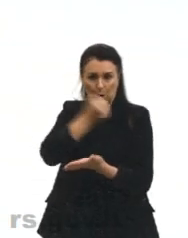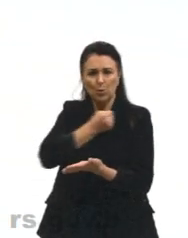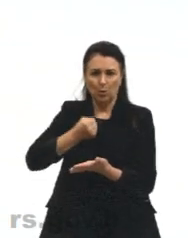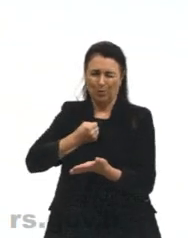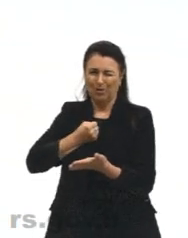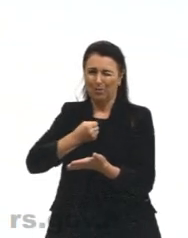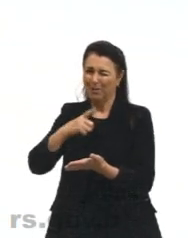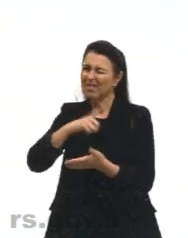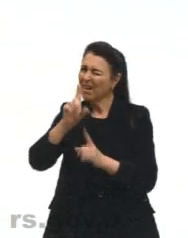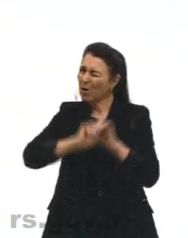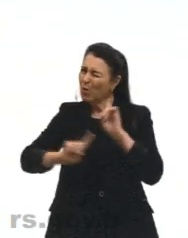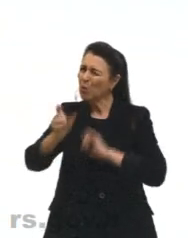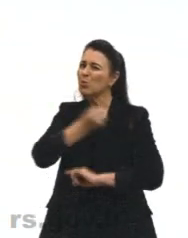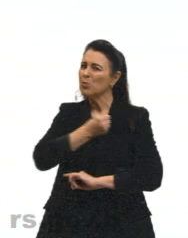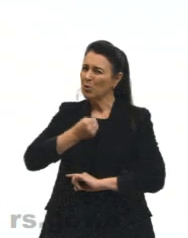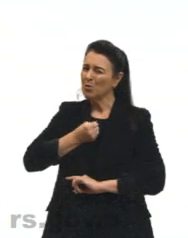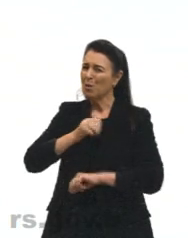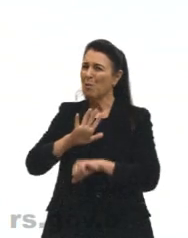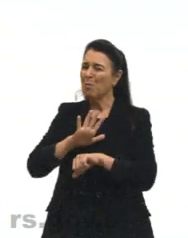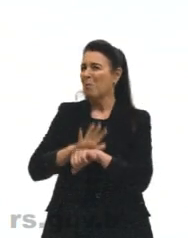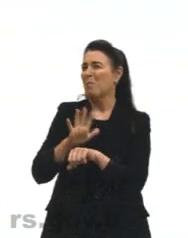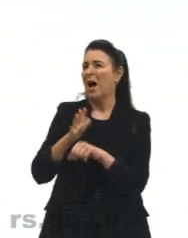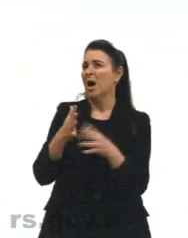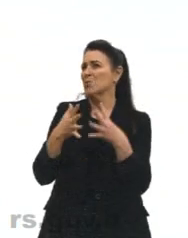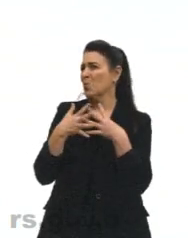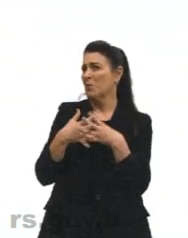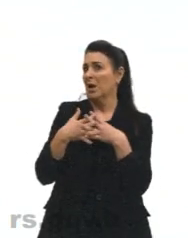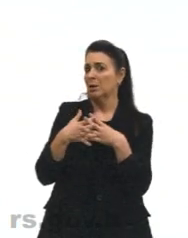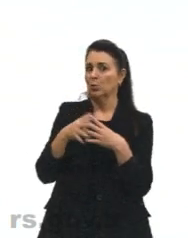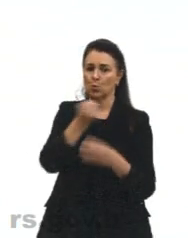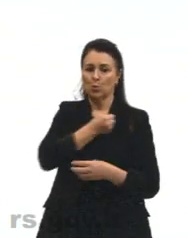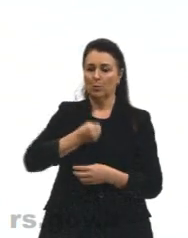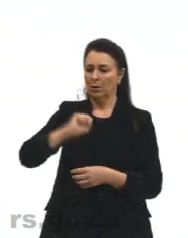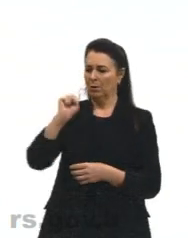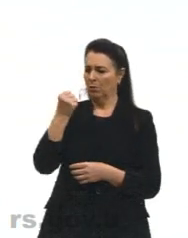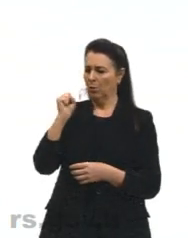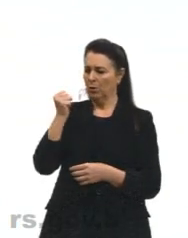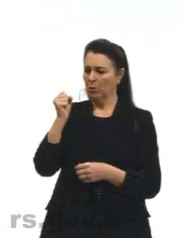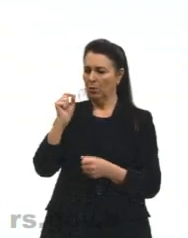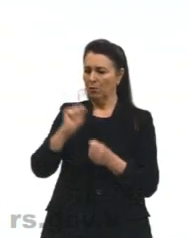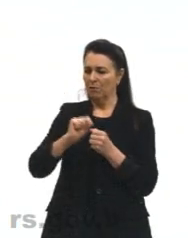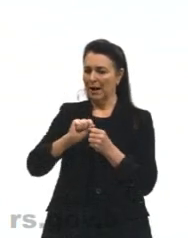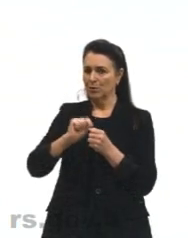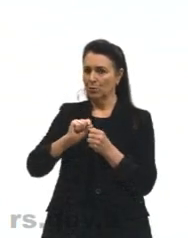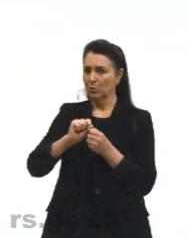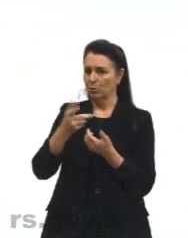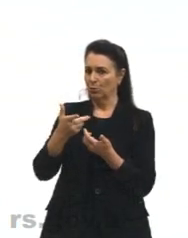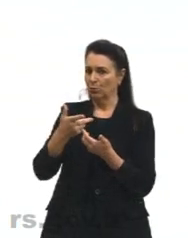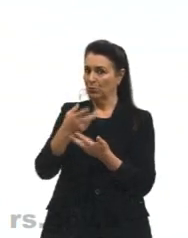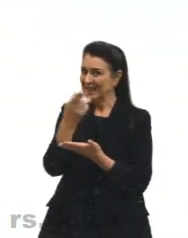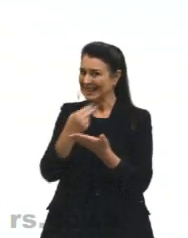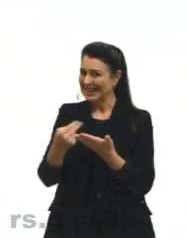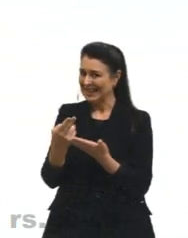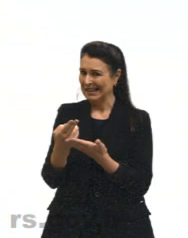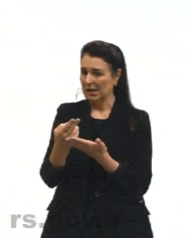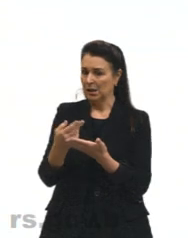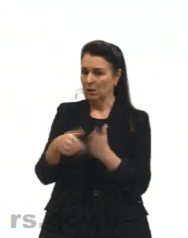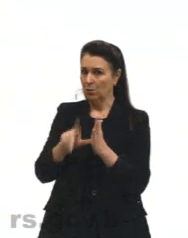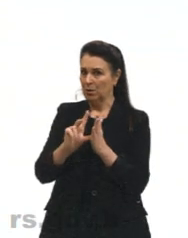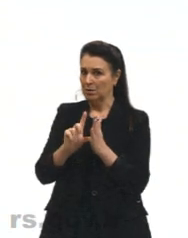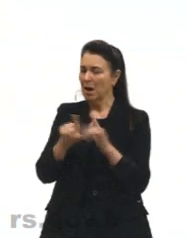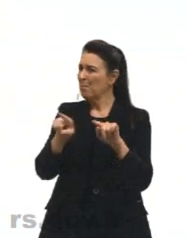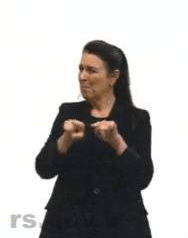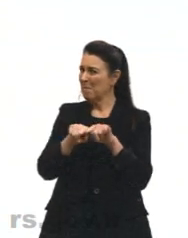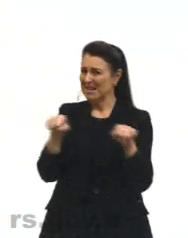números mas complicados Claro o oito por exemplo tenho que fazer um rascunho antes mas não sou um débil mental